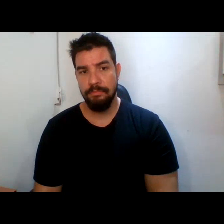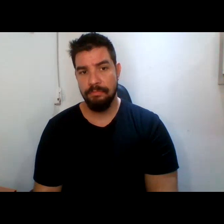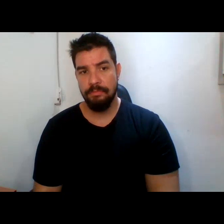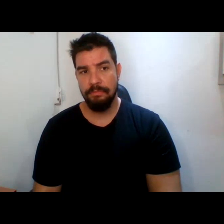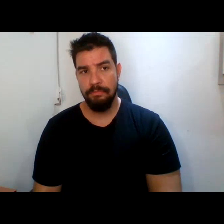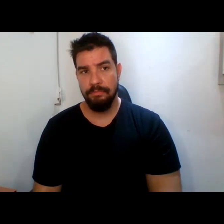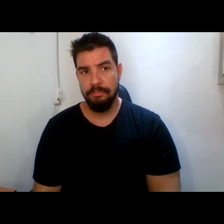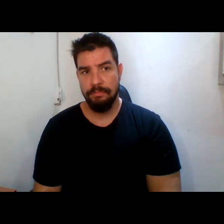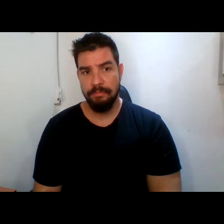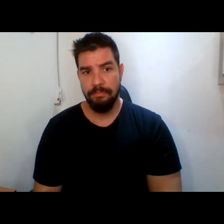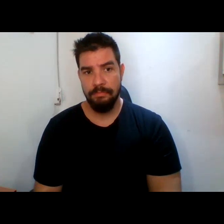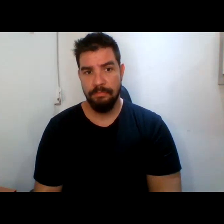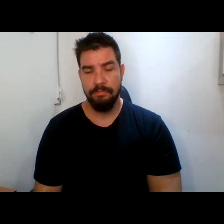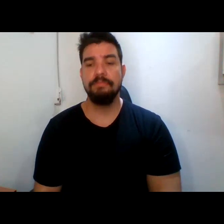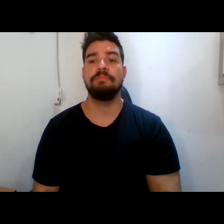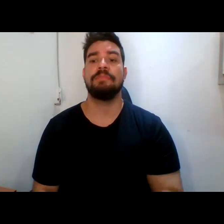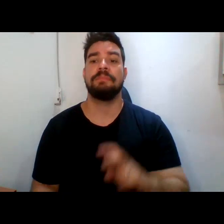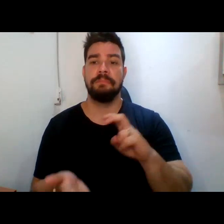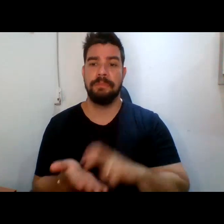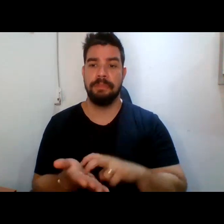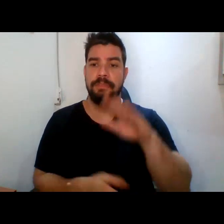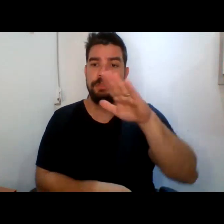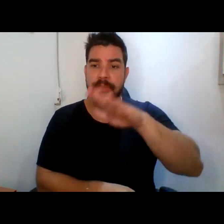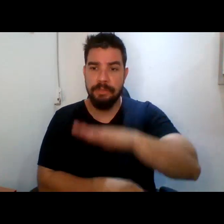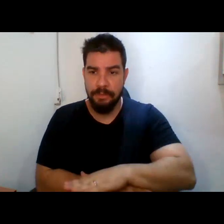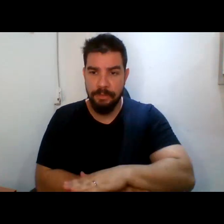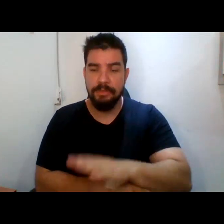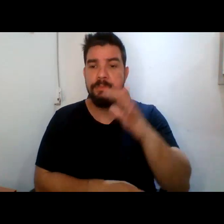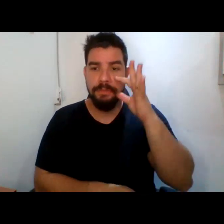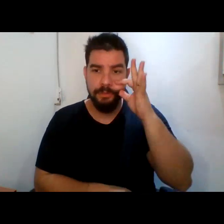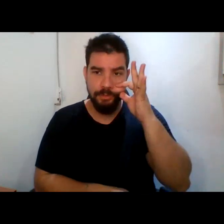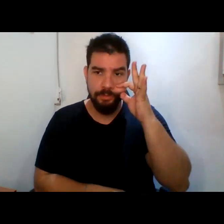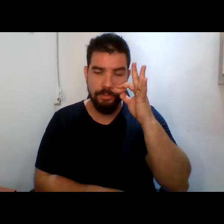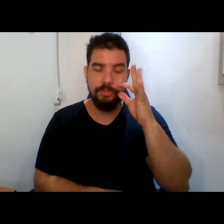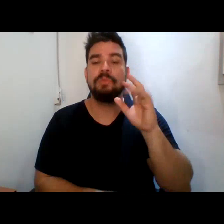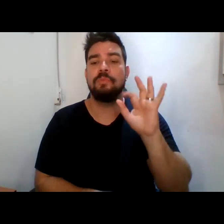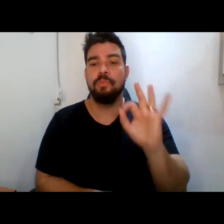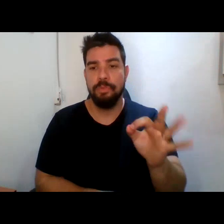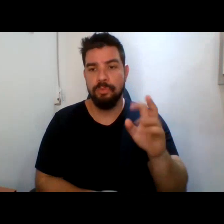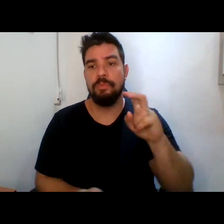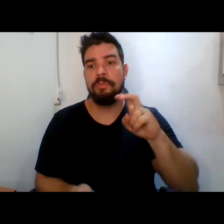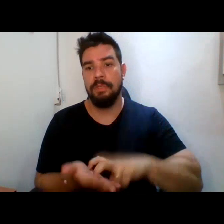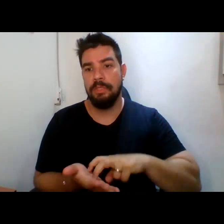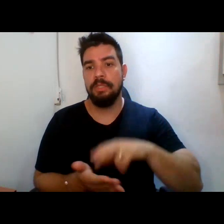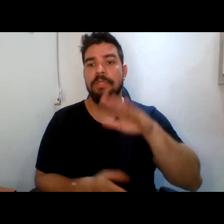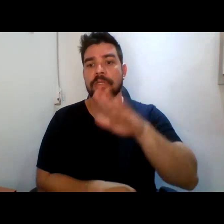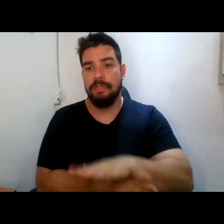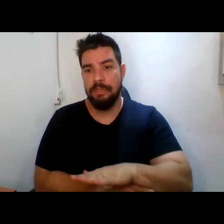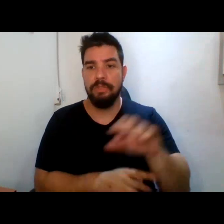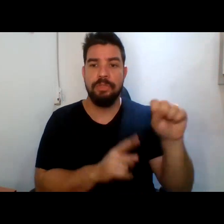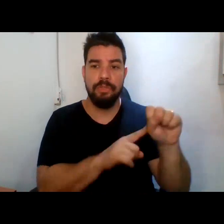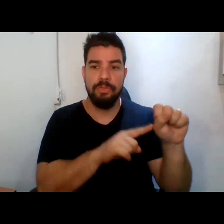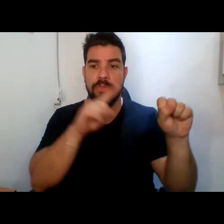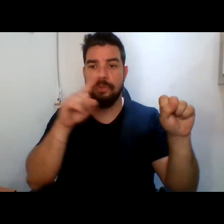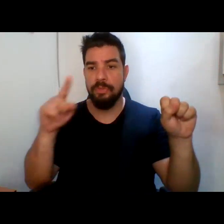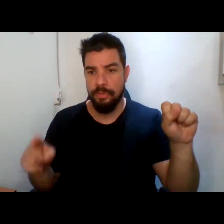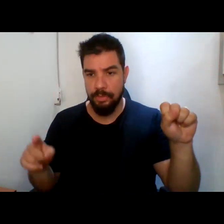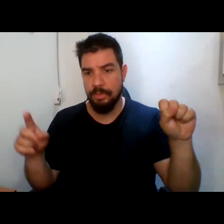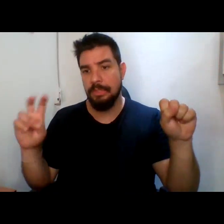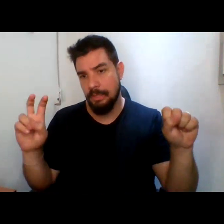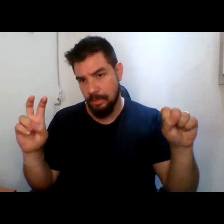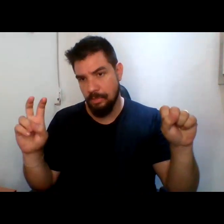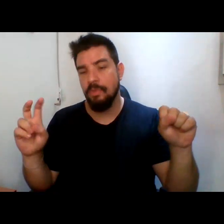Tarde, manhã e tarde o encontro presencial. Isso, Lídia, manhã e tarde, é o dia inteiro, de 8 às 17, com 2